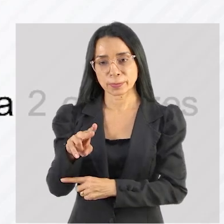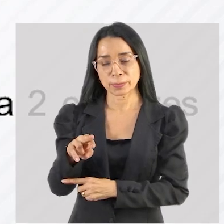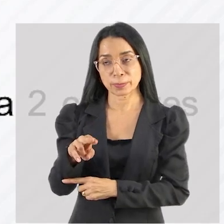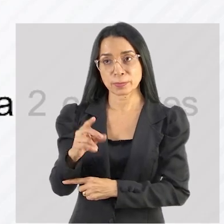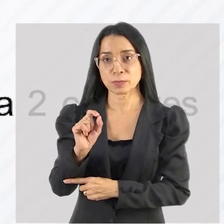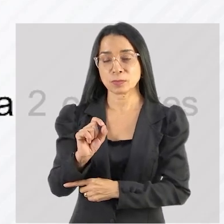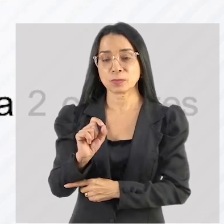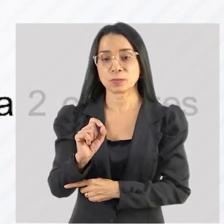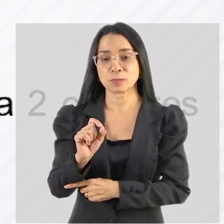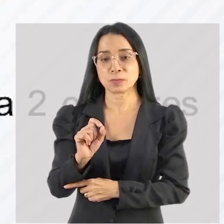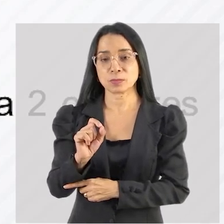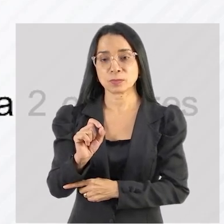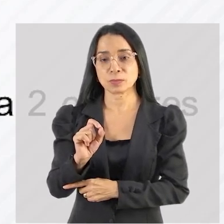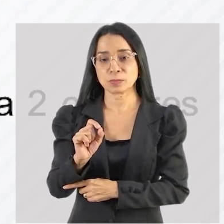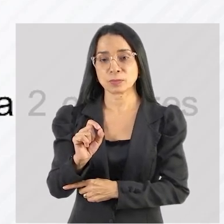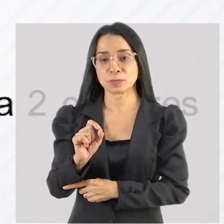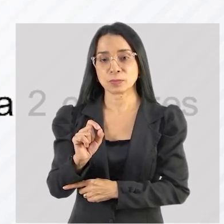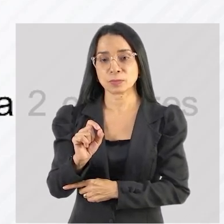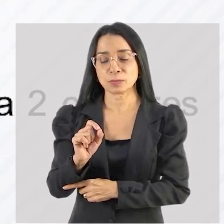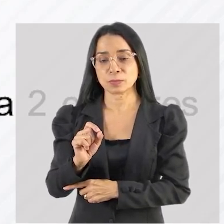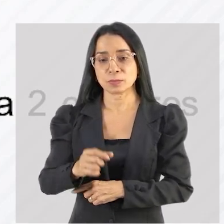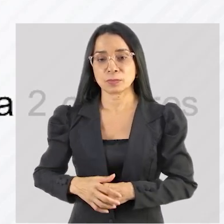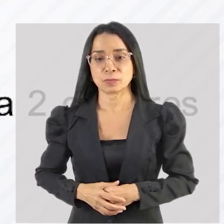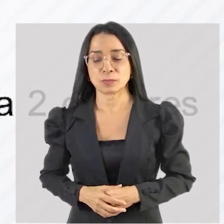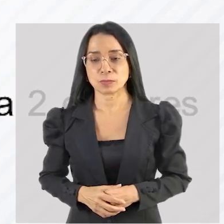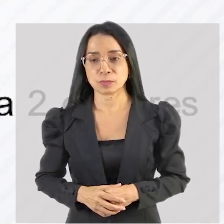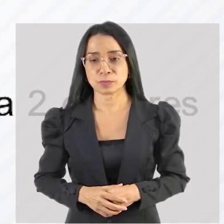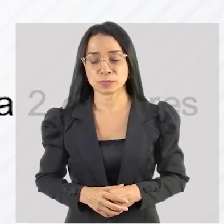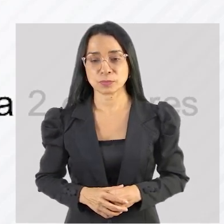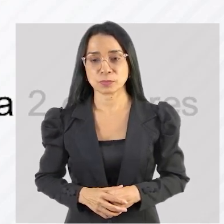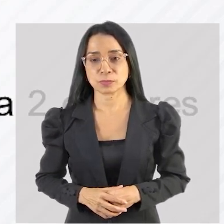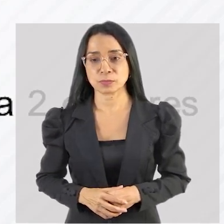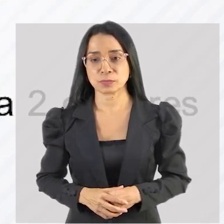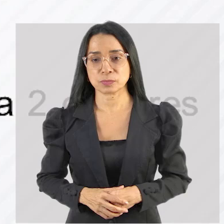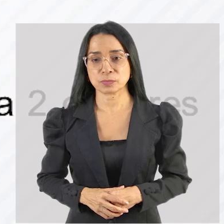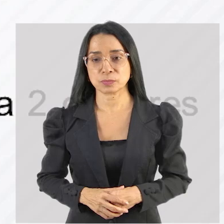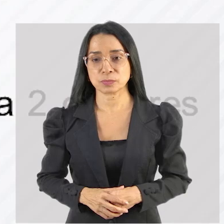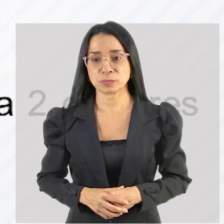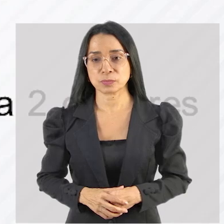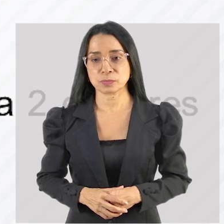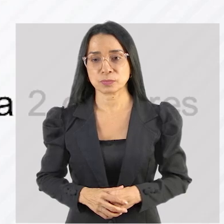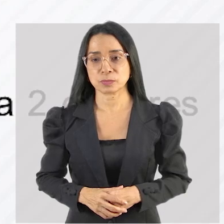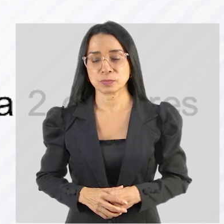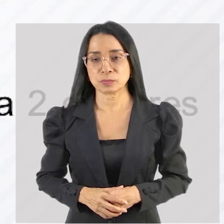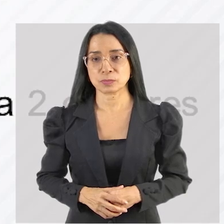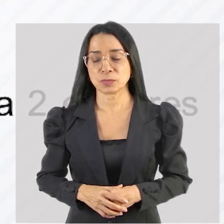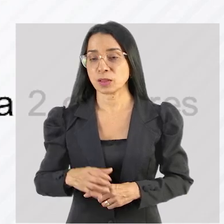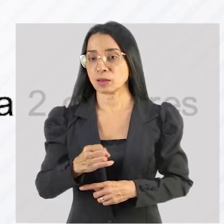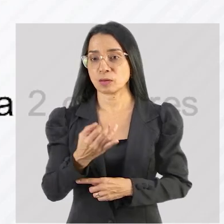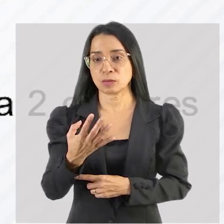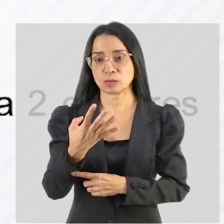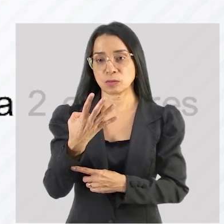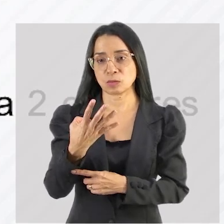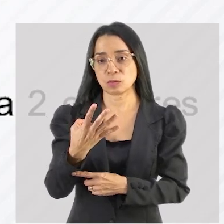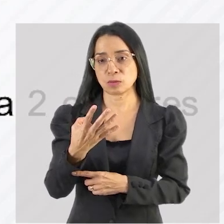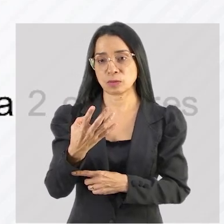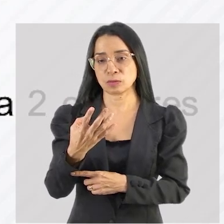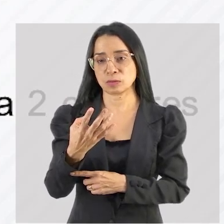Equivale, né? Equivale, né? Eu posso até dizer a grosso modo que é igual. É equivalente a quanto? A